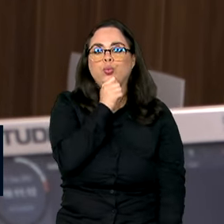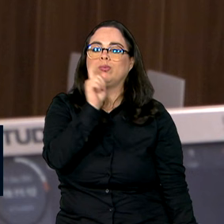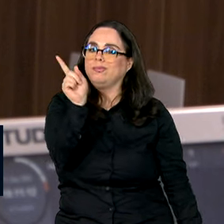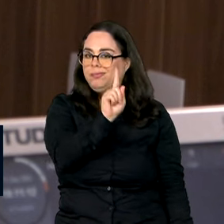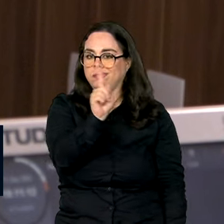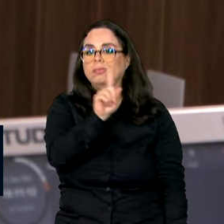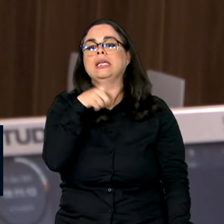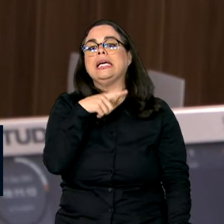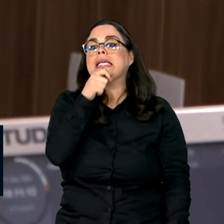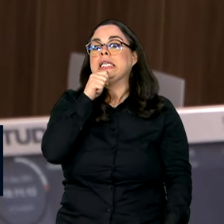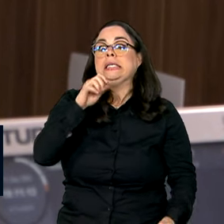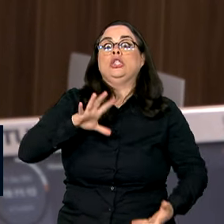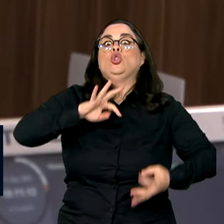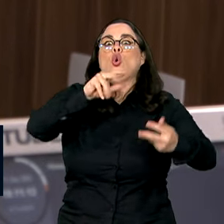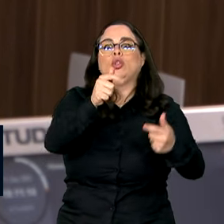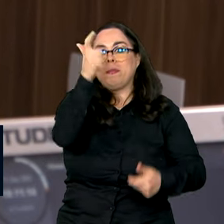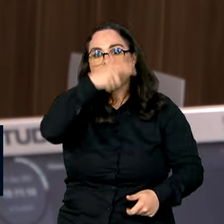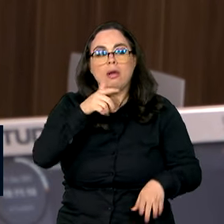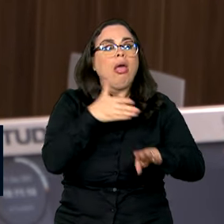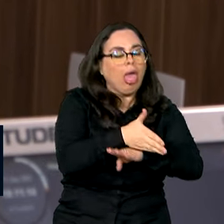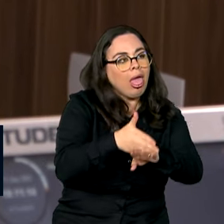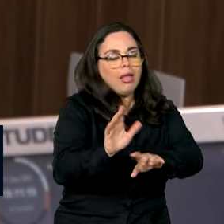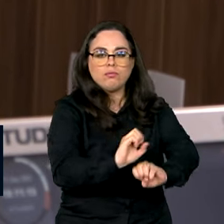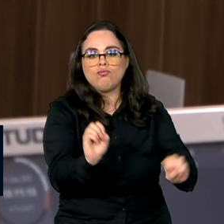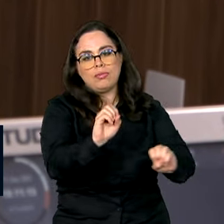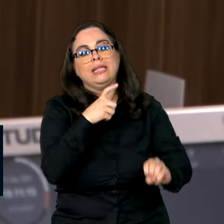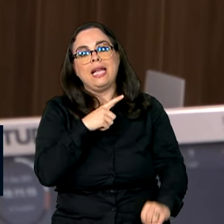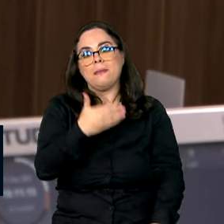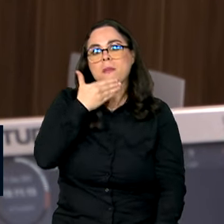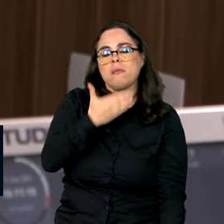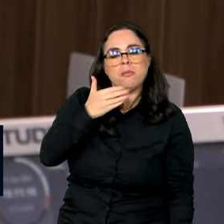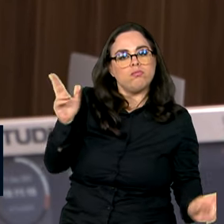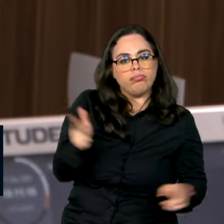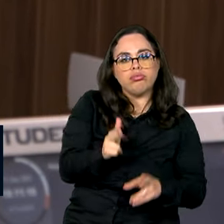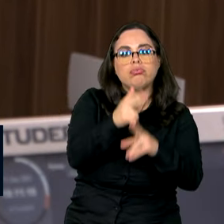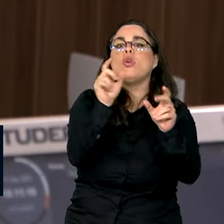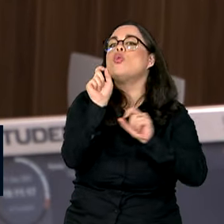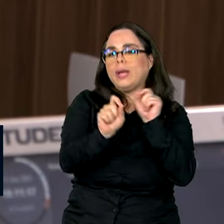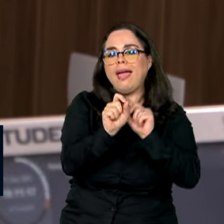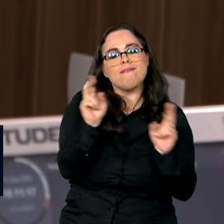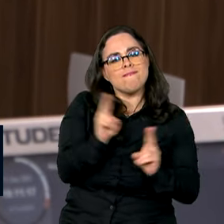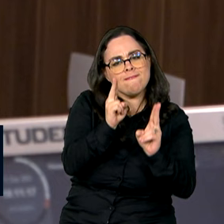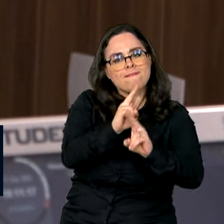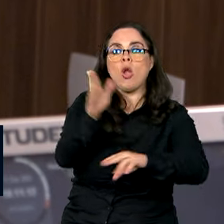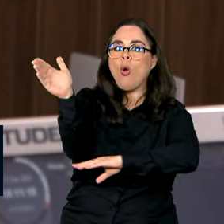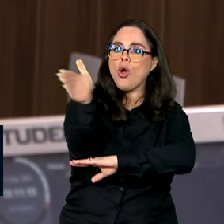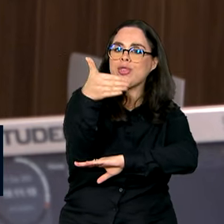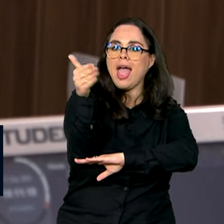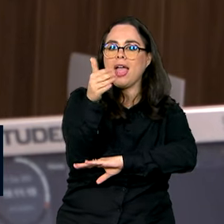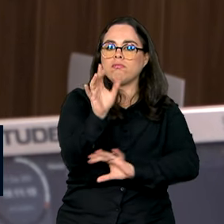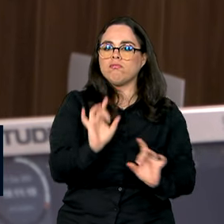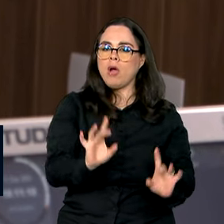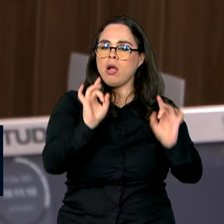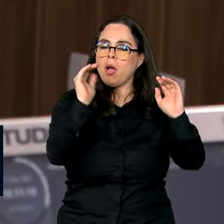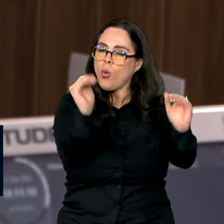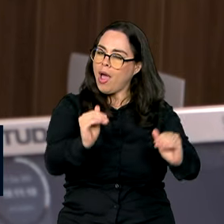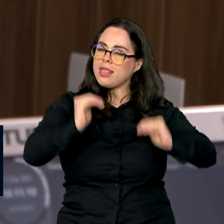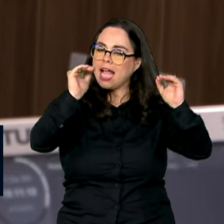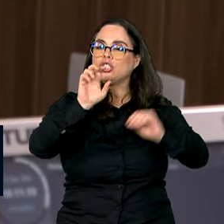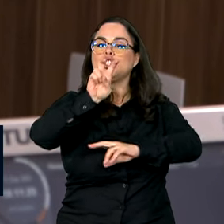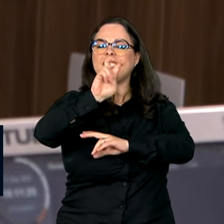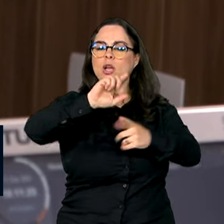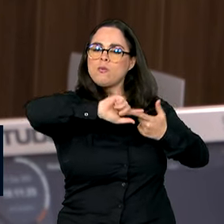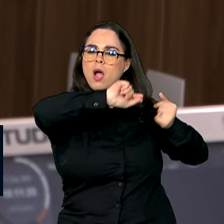suficiente. Então, nós temos aí uma demanda muito forte por hotéis de 5 estrelas, né,